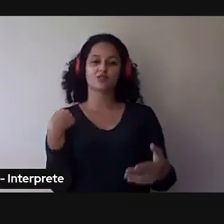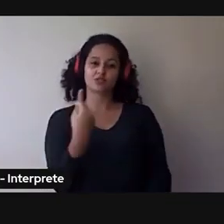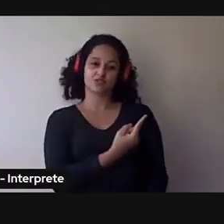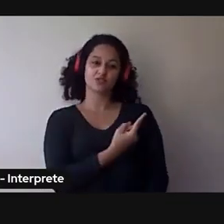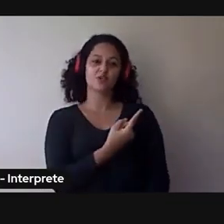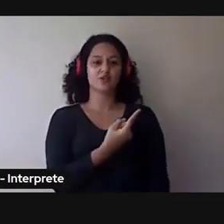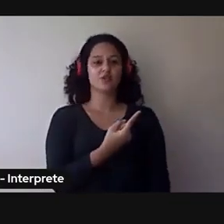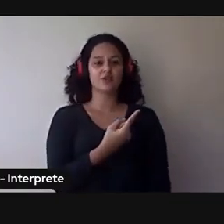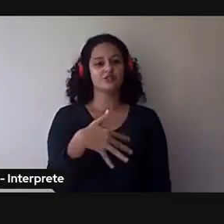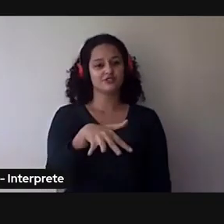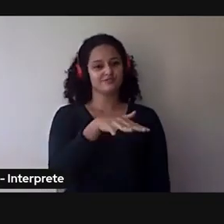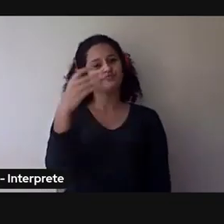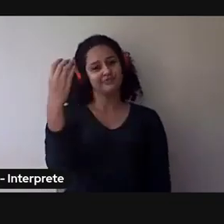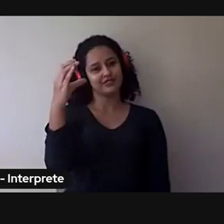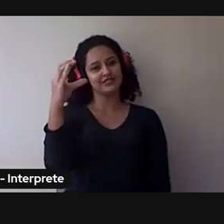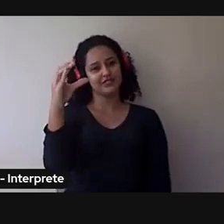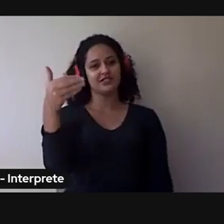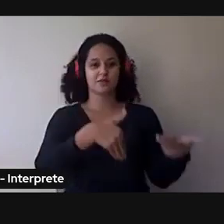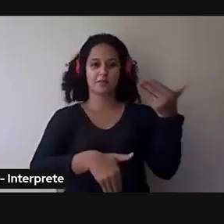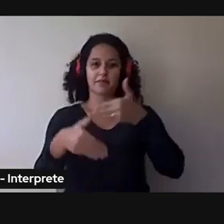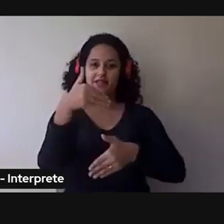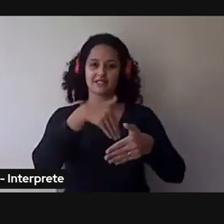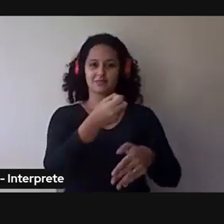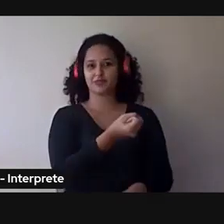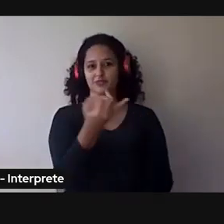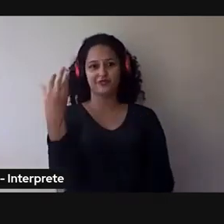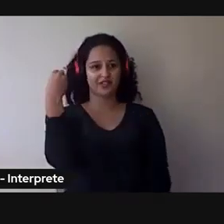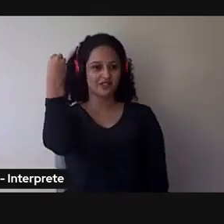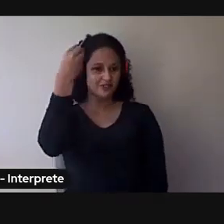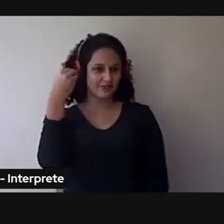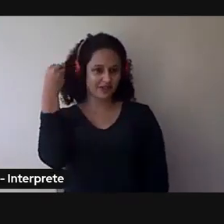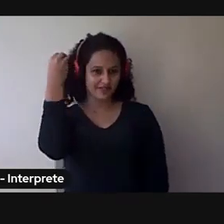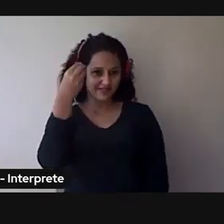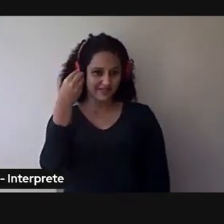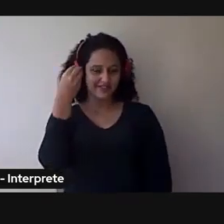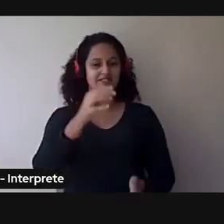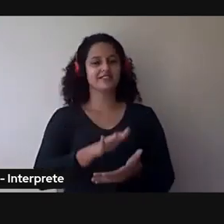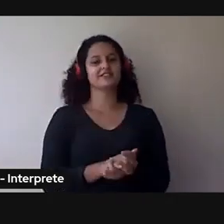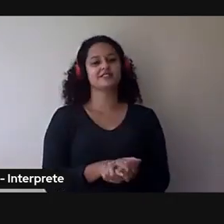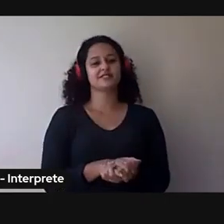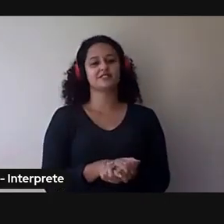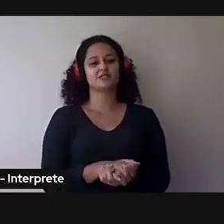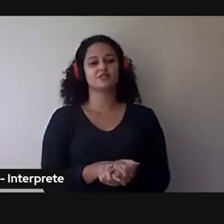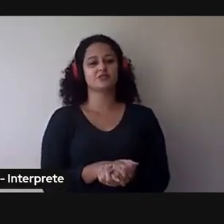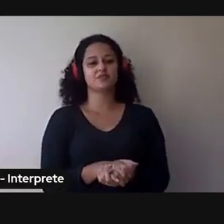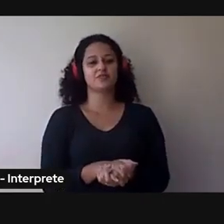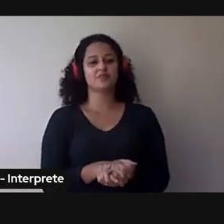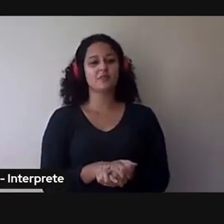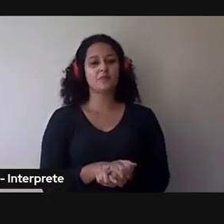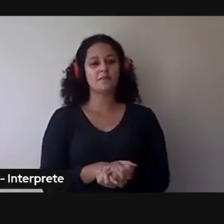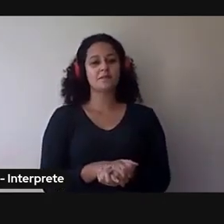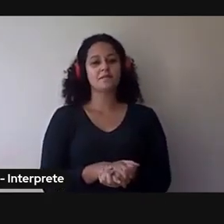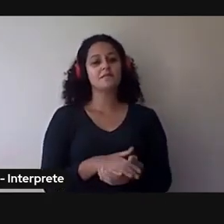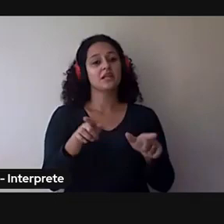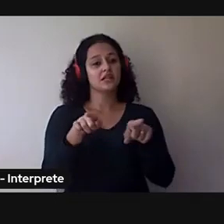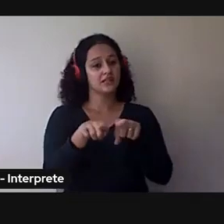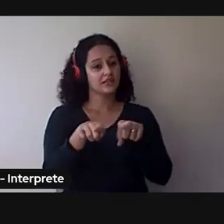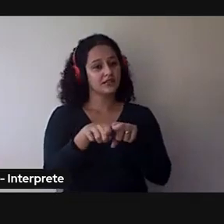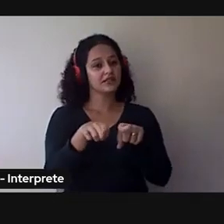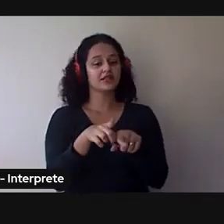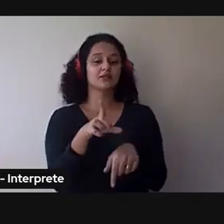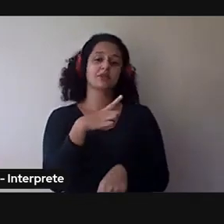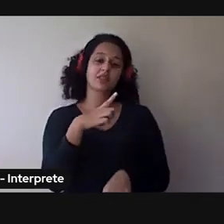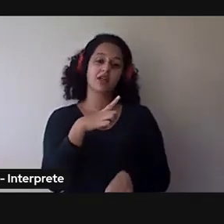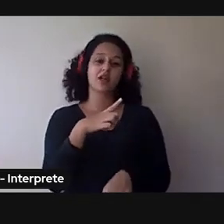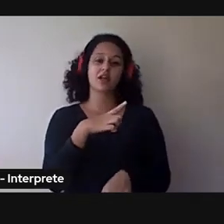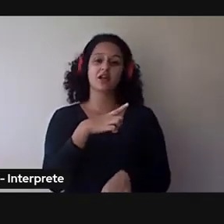estamos participando de várias experiências, transmissão ao vivo e intérprete de Libras, e também a gente tem, aproveitando,